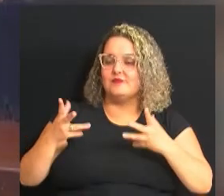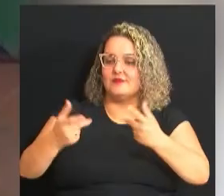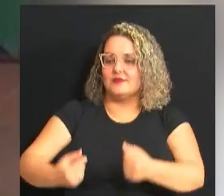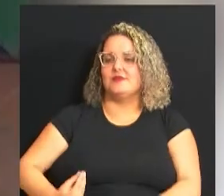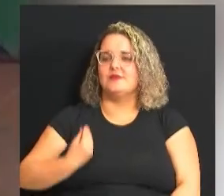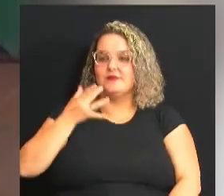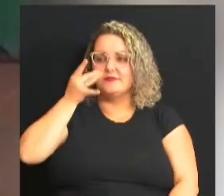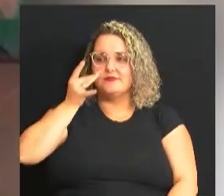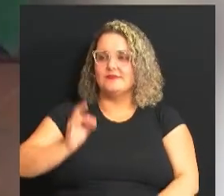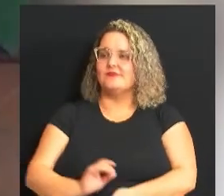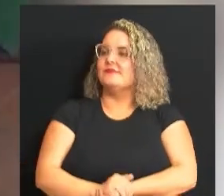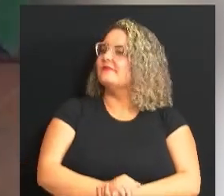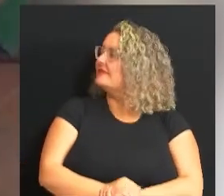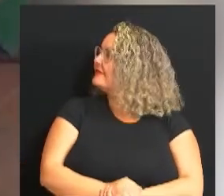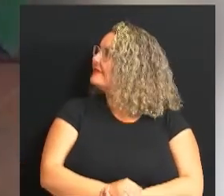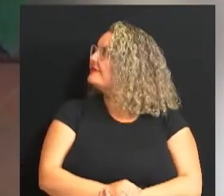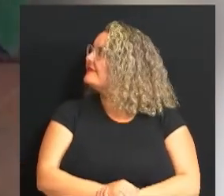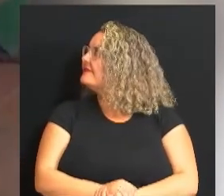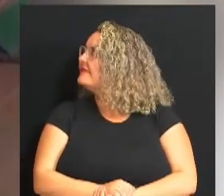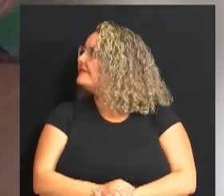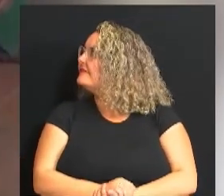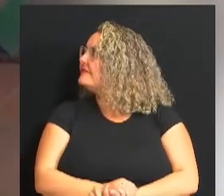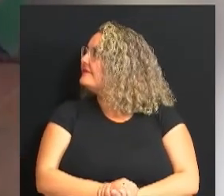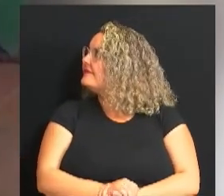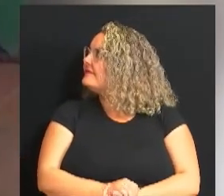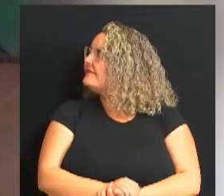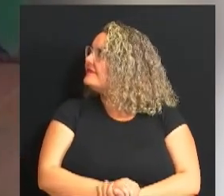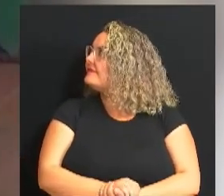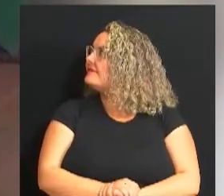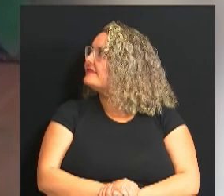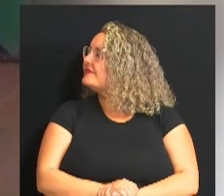presentes. Onissa!